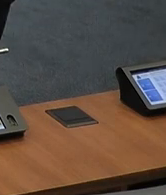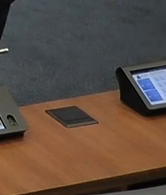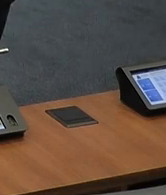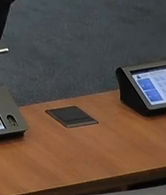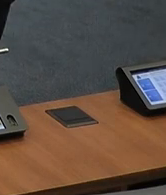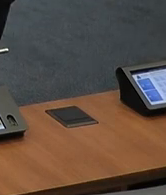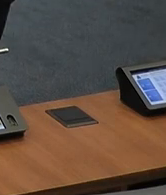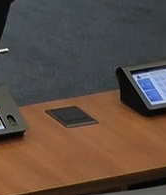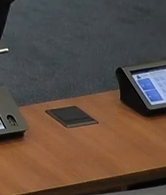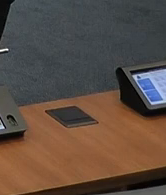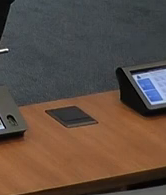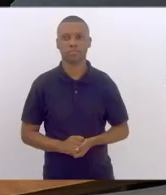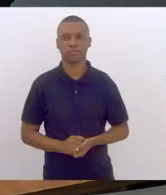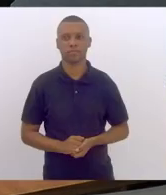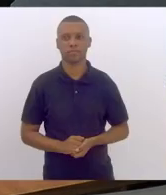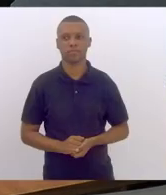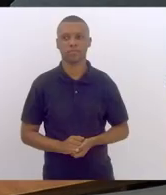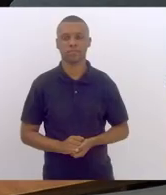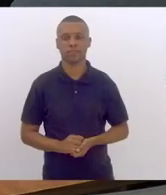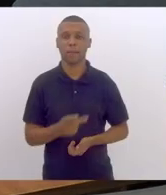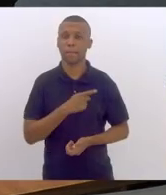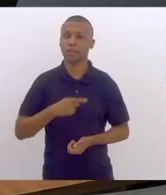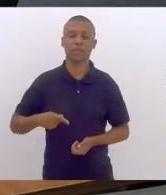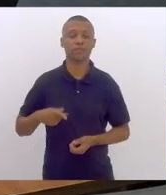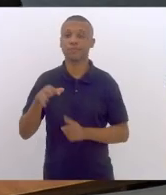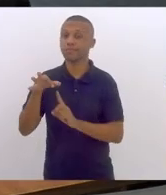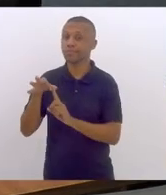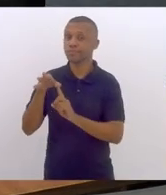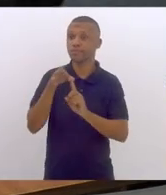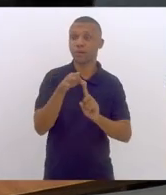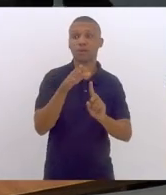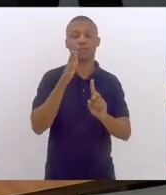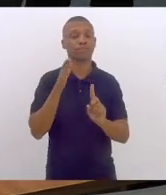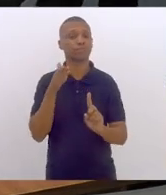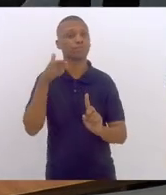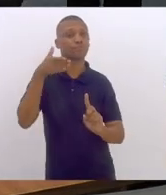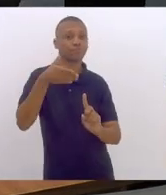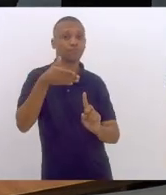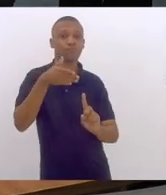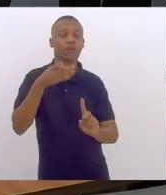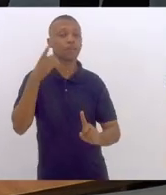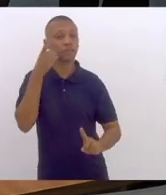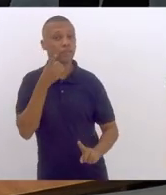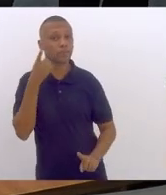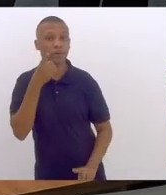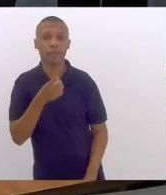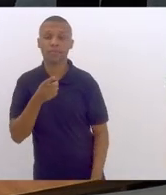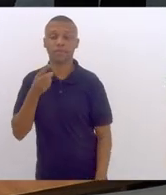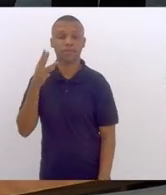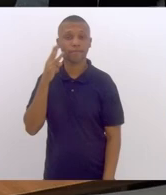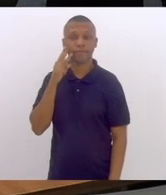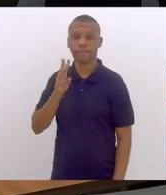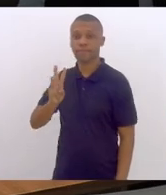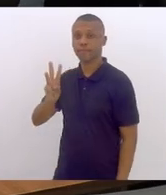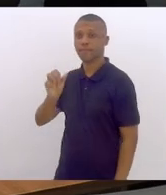de Justiça presidência designa relator especial Deputado waldeck Carneiro